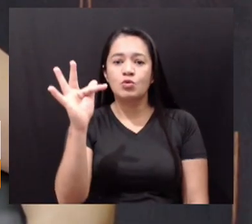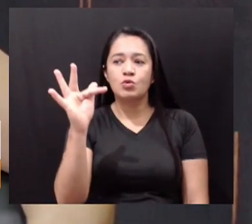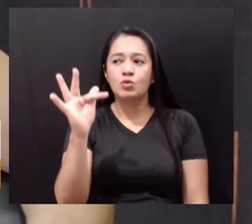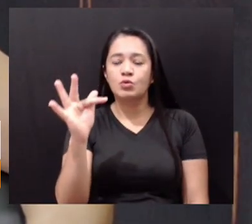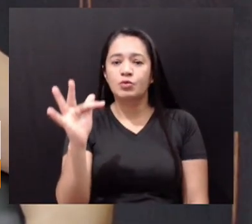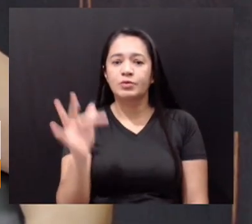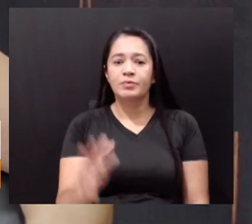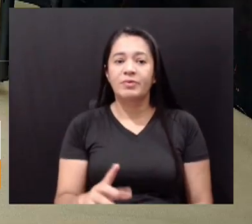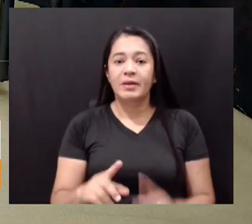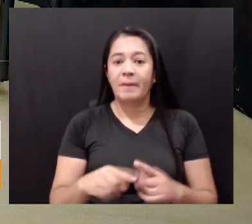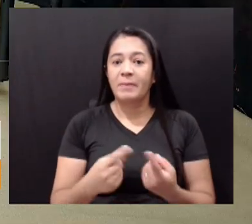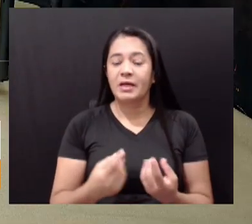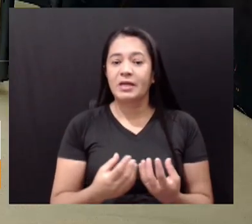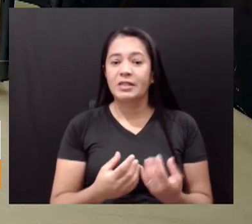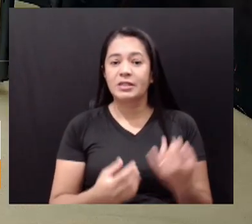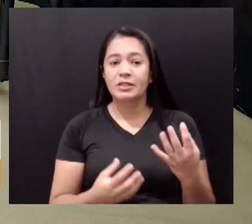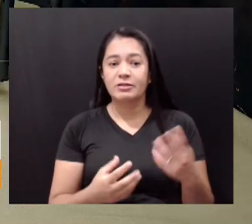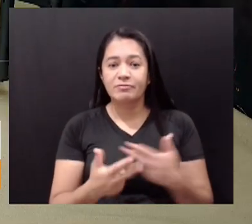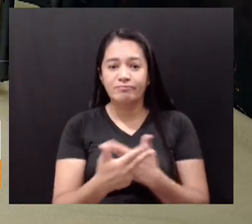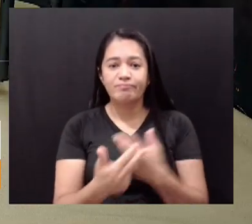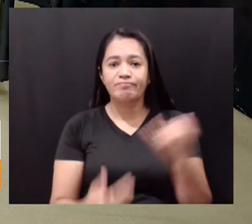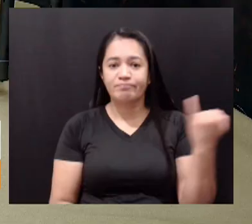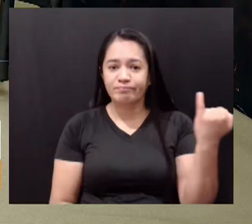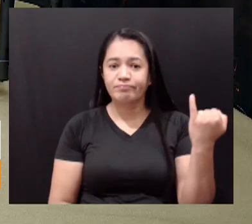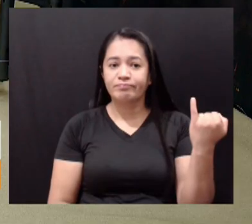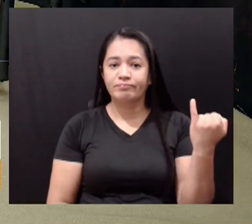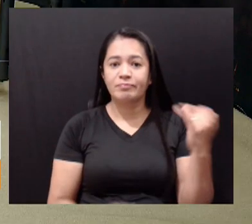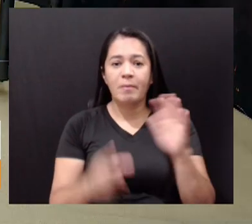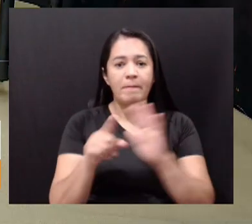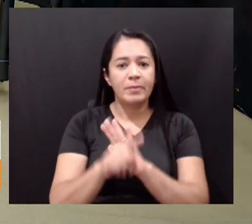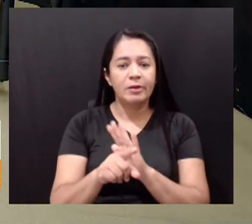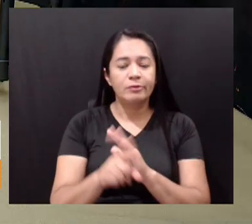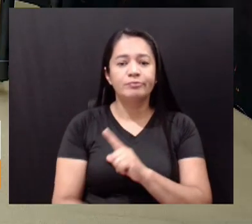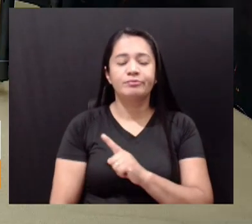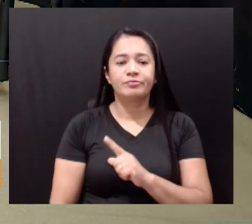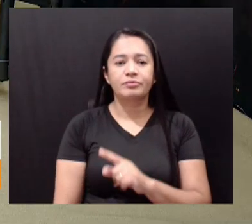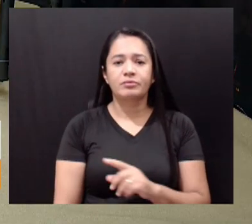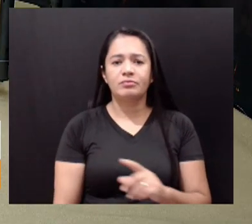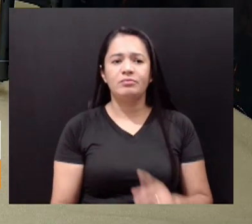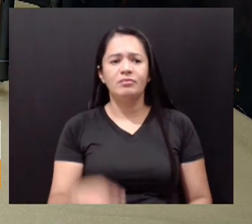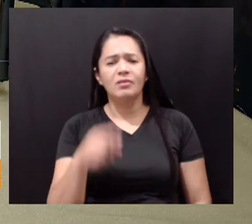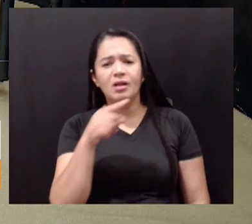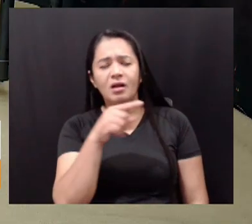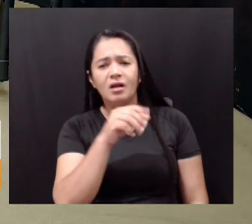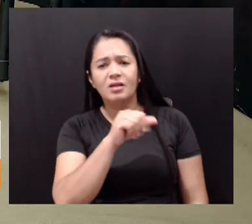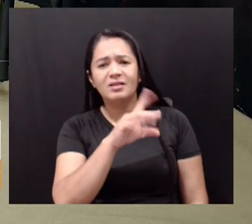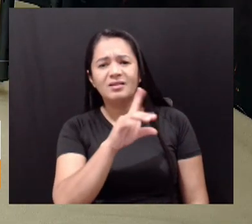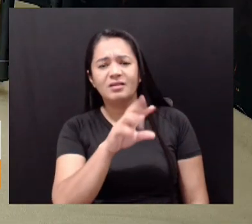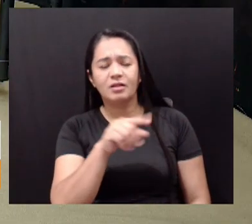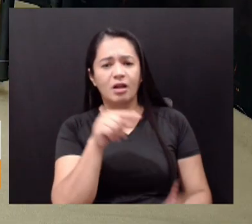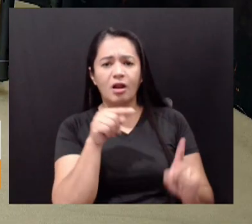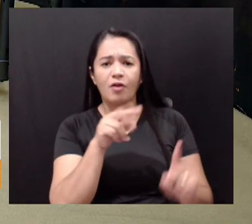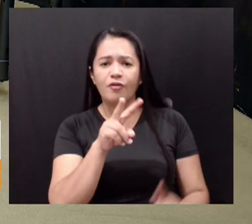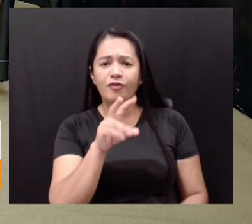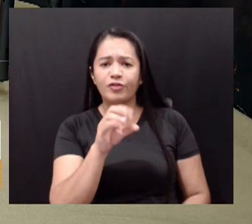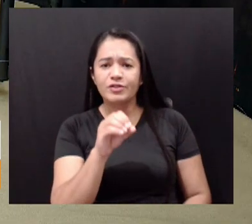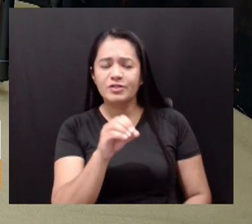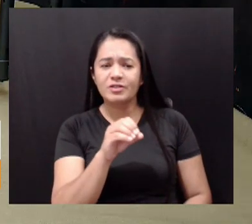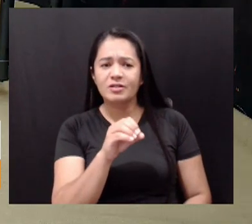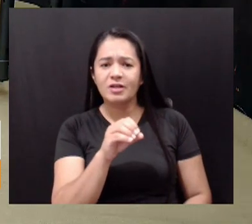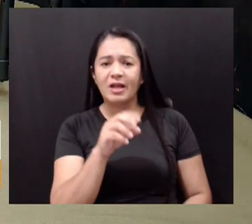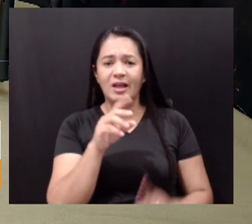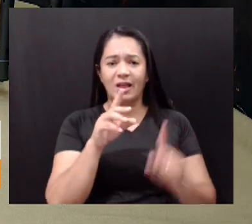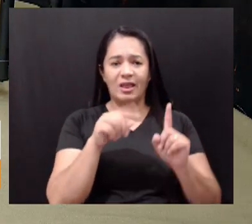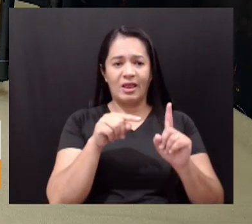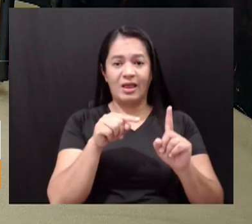importantes. É verdade, né. A avaliação, André, que você faz aí, do que a Marina falou, né, esses jovens